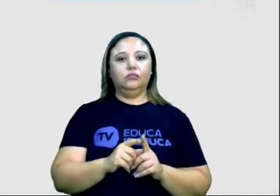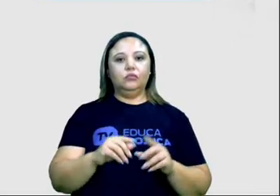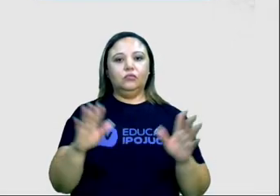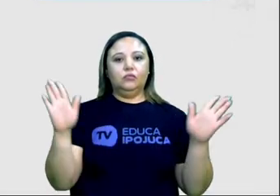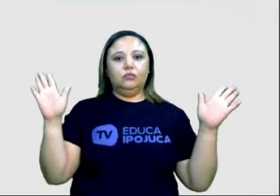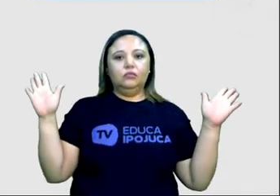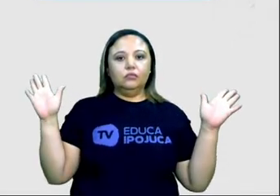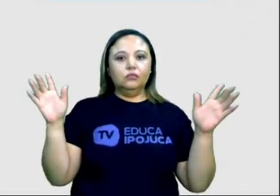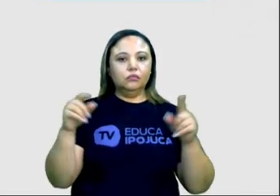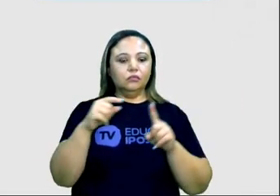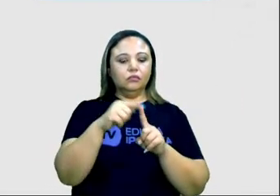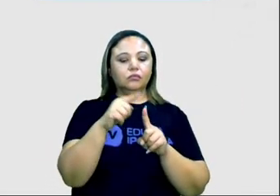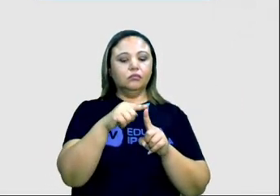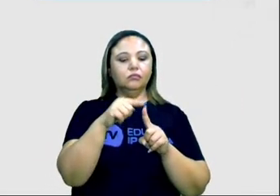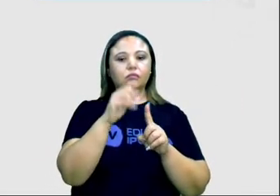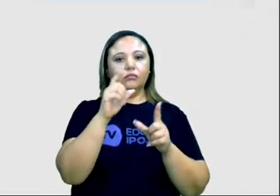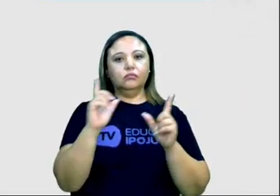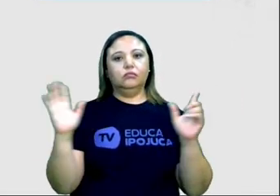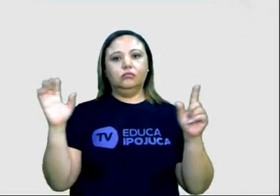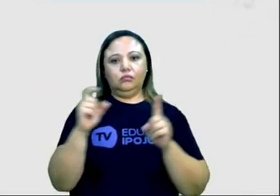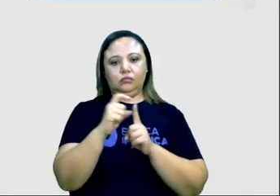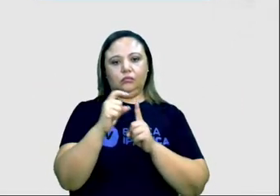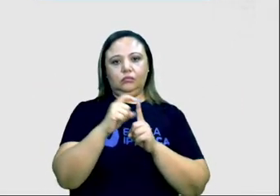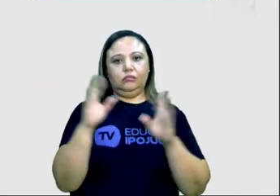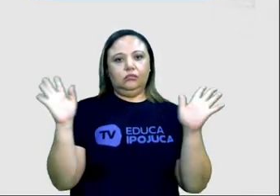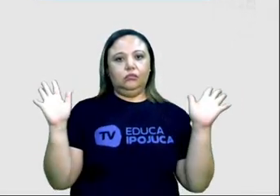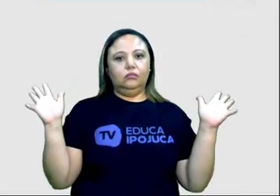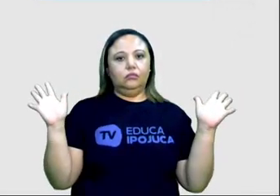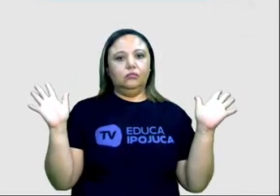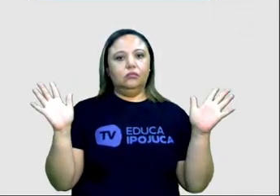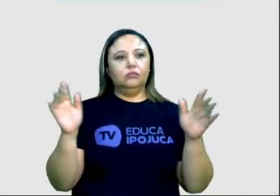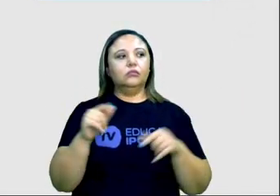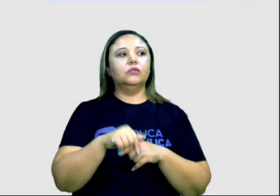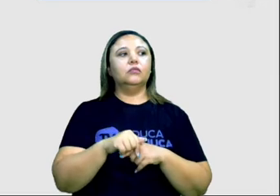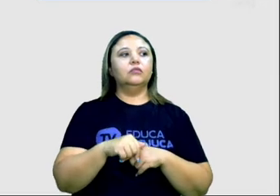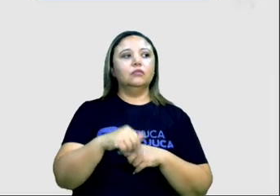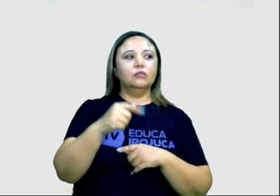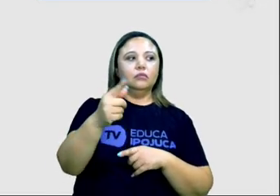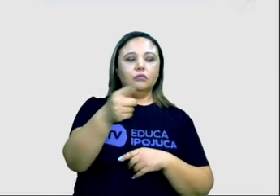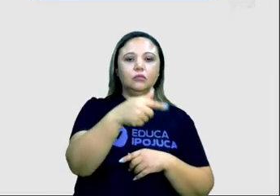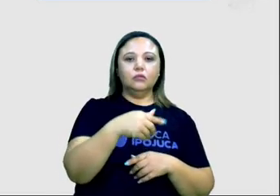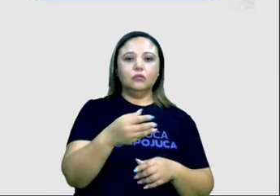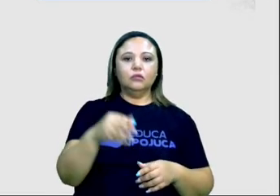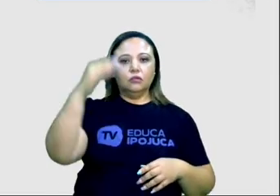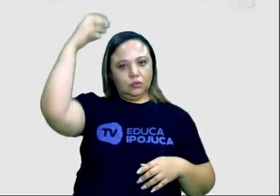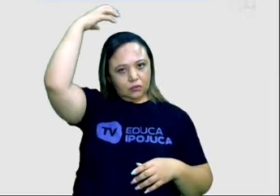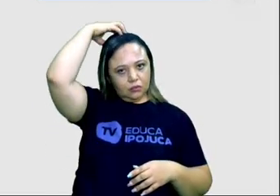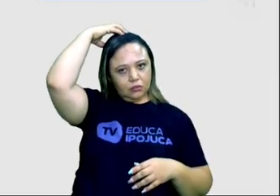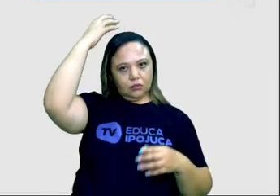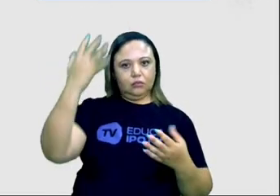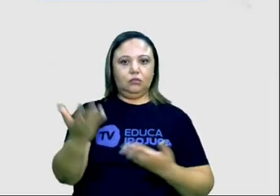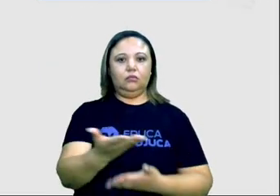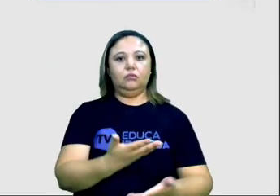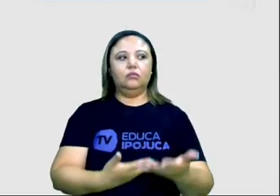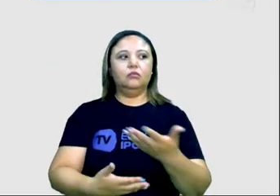espantalho, a falácia culpa por associação, o falso dilema e a